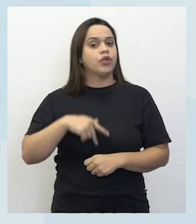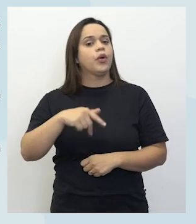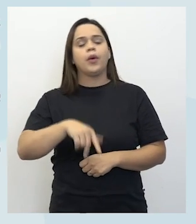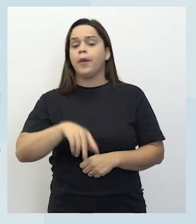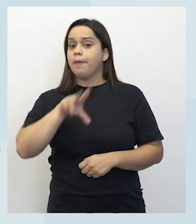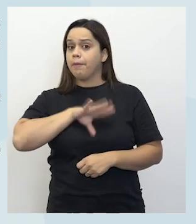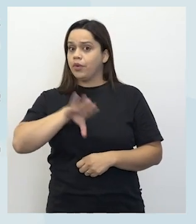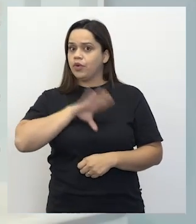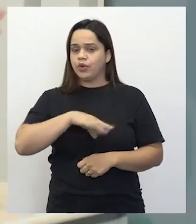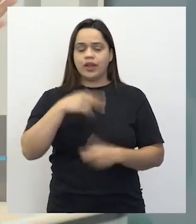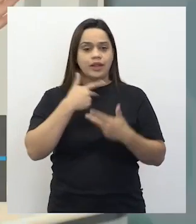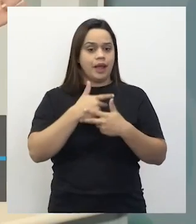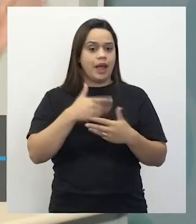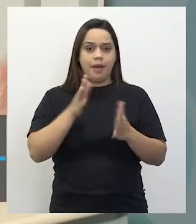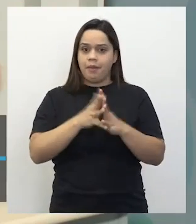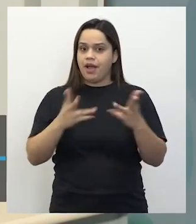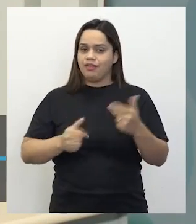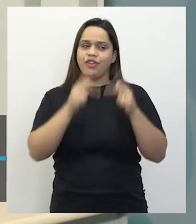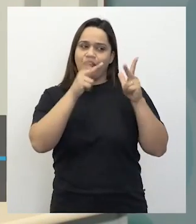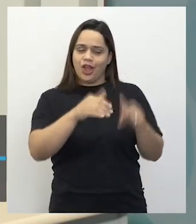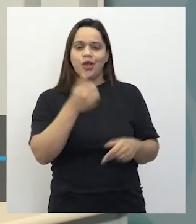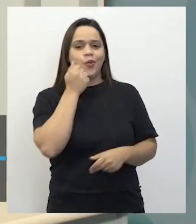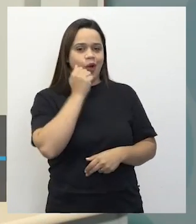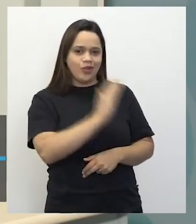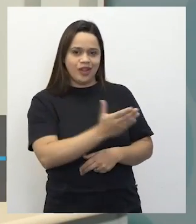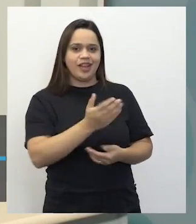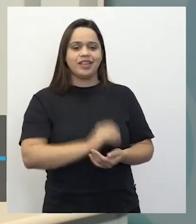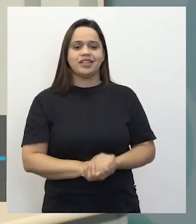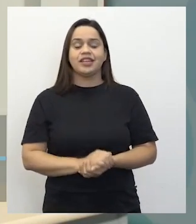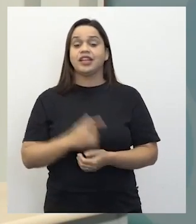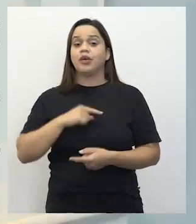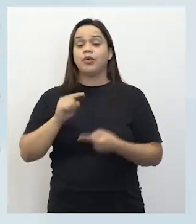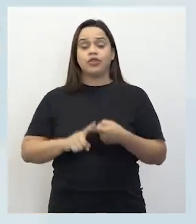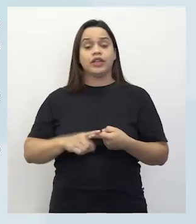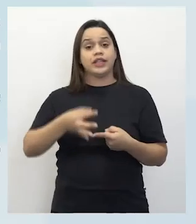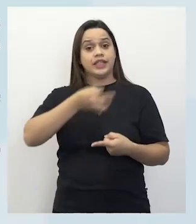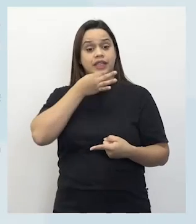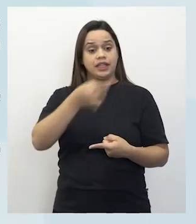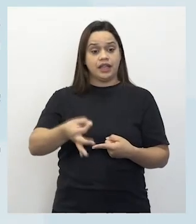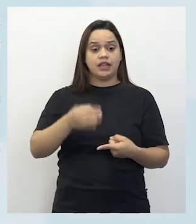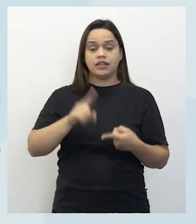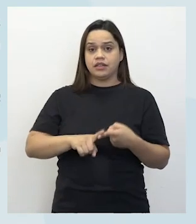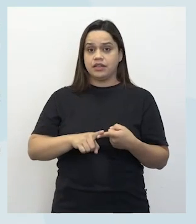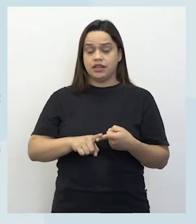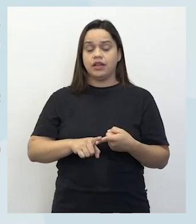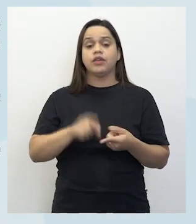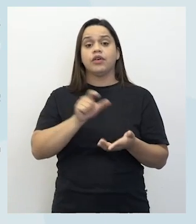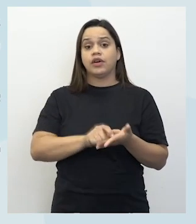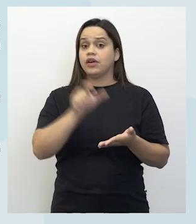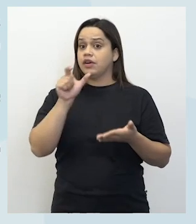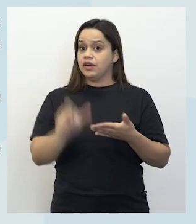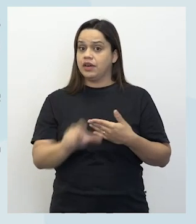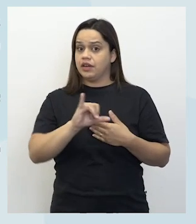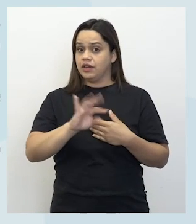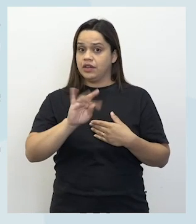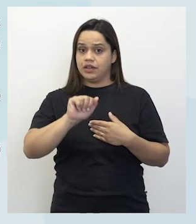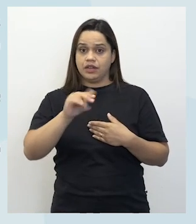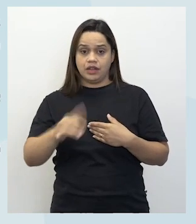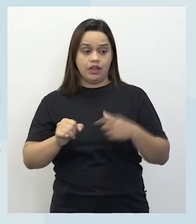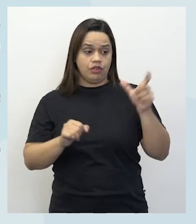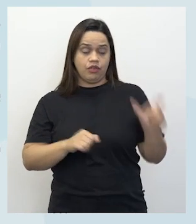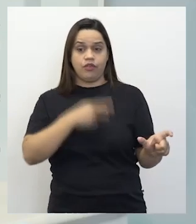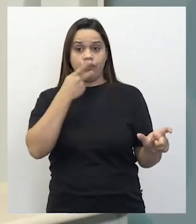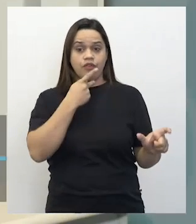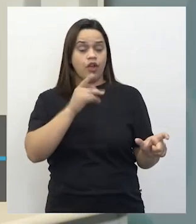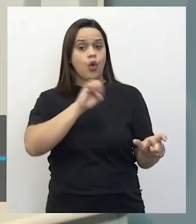coisa maravilhosa, né? Assim como ciências. É. Então, pode ser o quê? Citações. O que era citação? Se eu for falar uma coisa de alguém, se